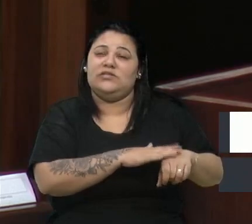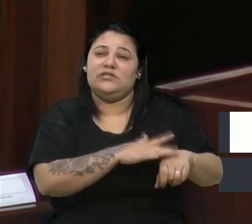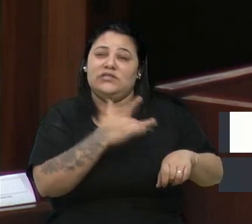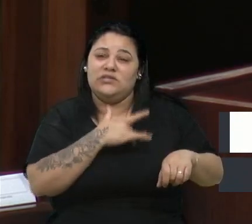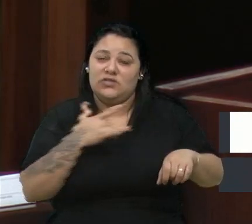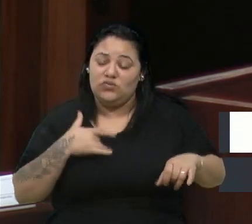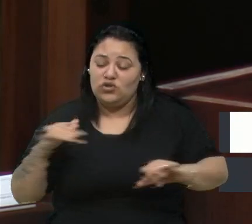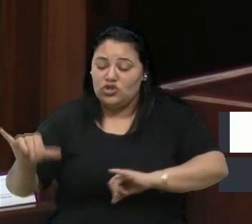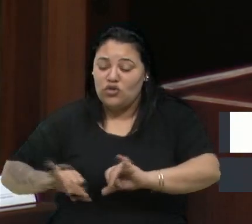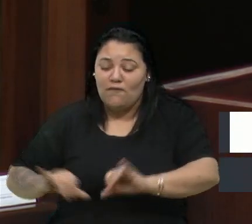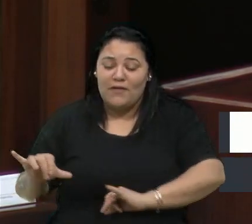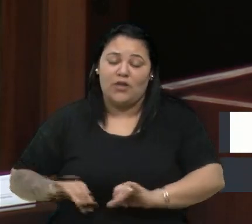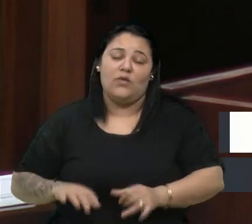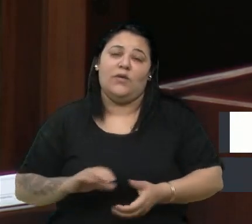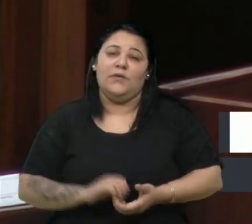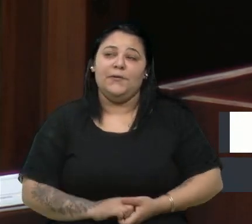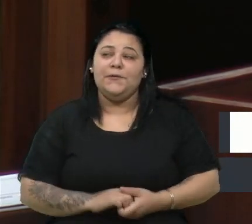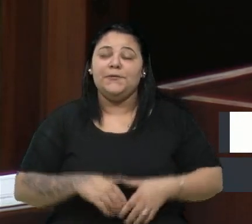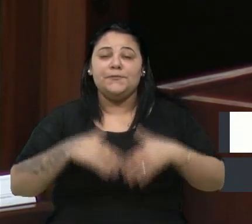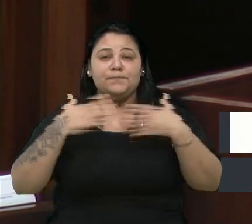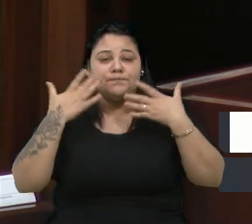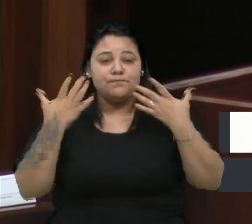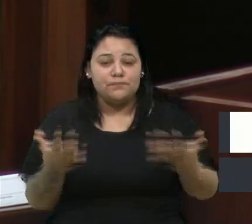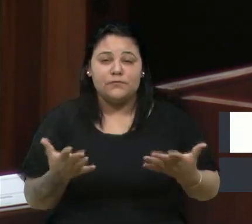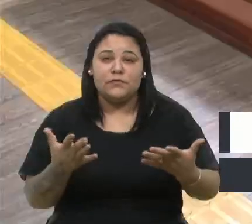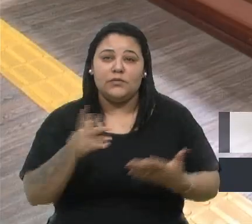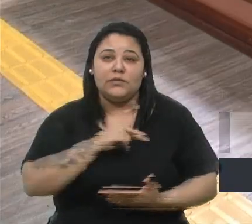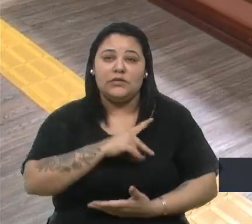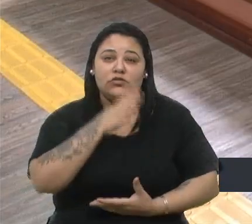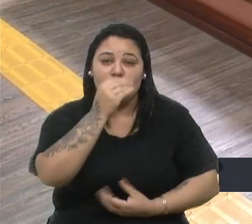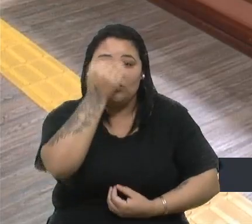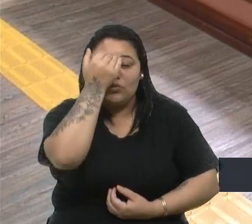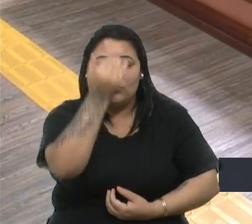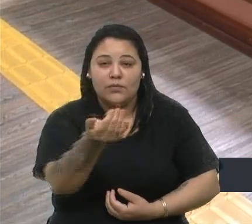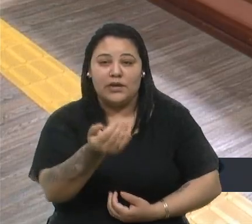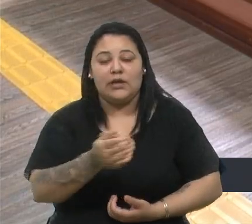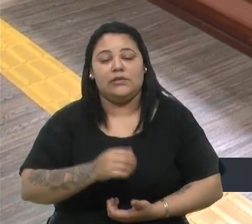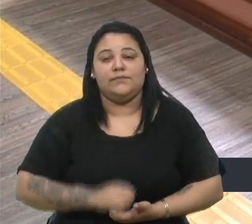sofrendo acidente. Então, era isso, senhor presidente, meu muito obrigado. Obrigado, Cadore.